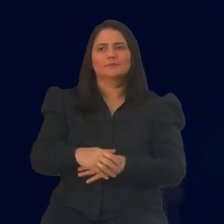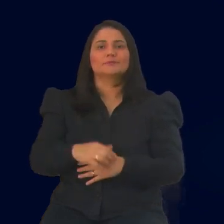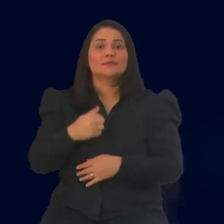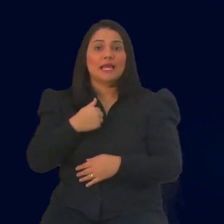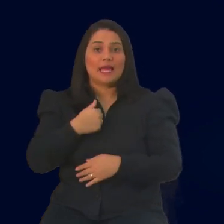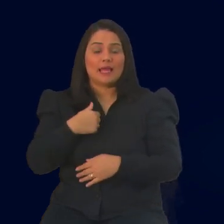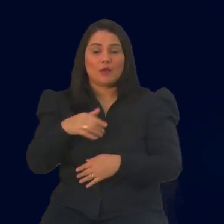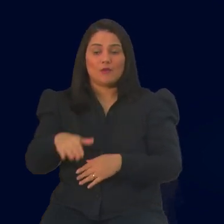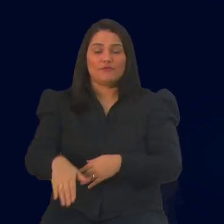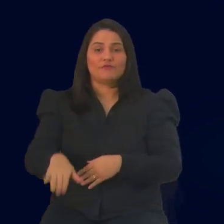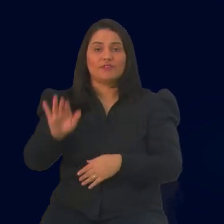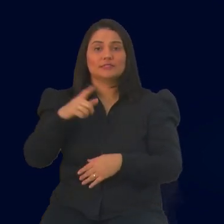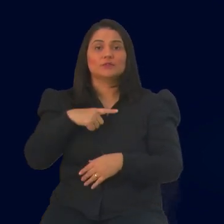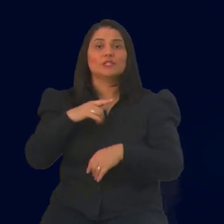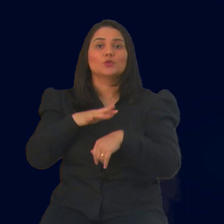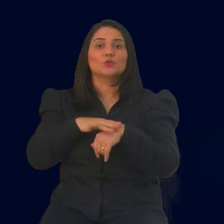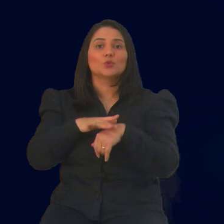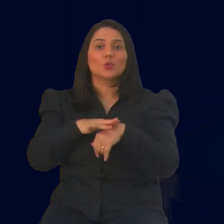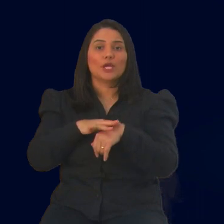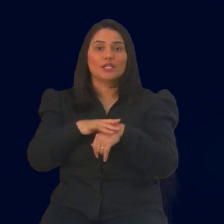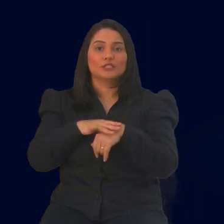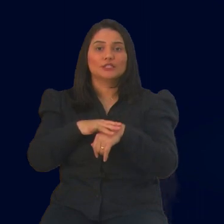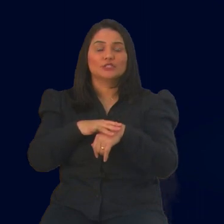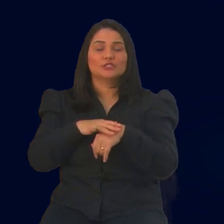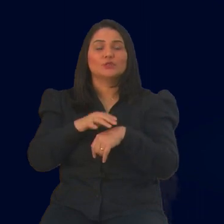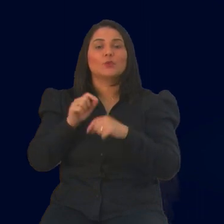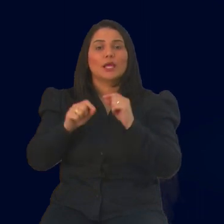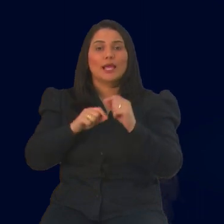a minha família, que era a depressão do meu pai.